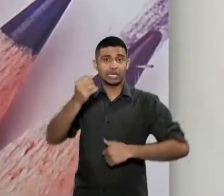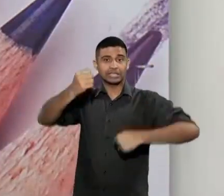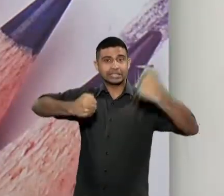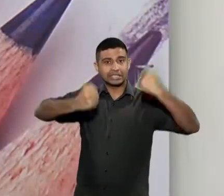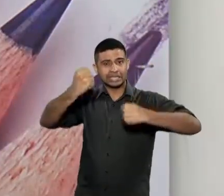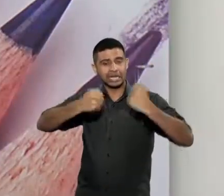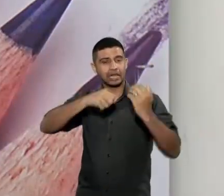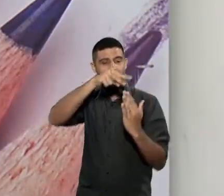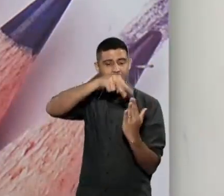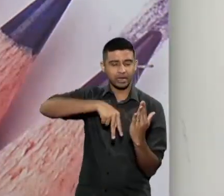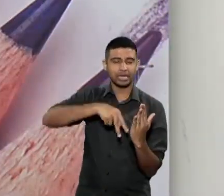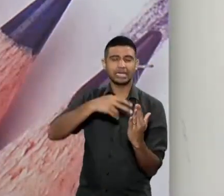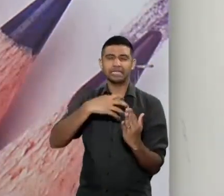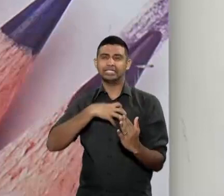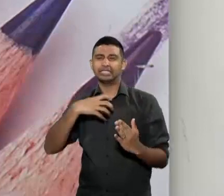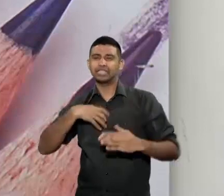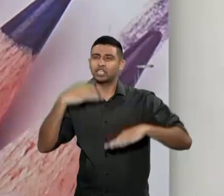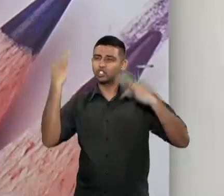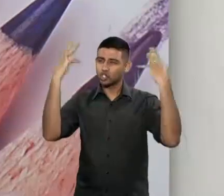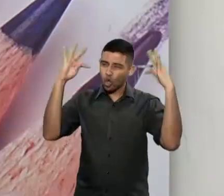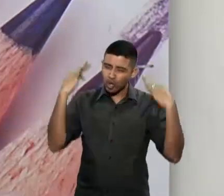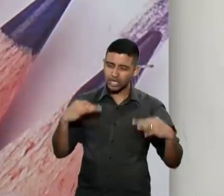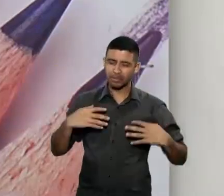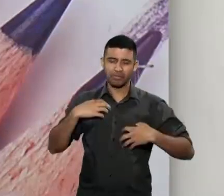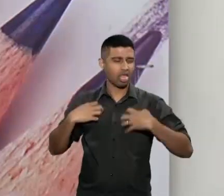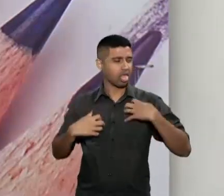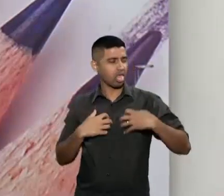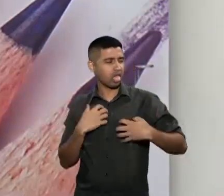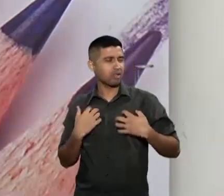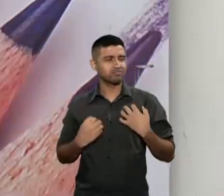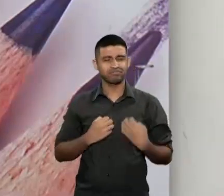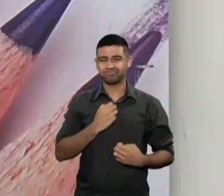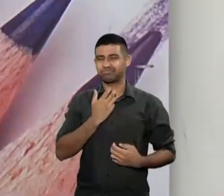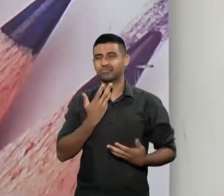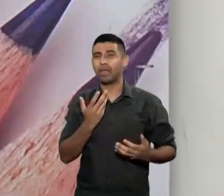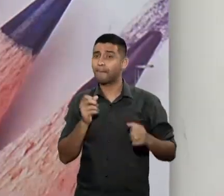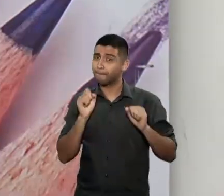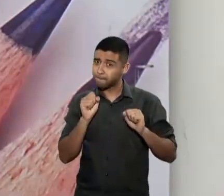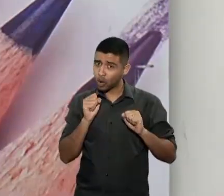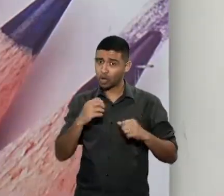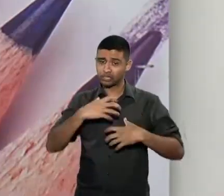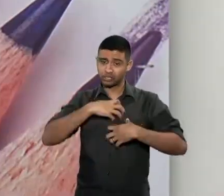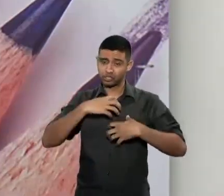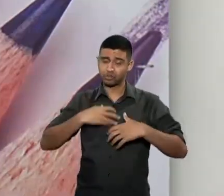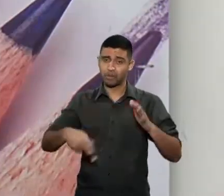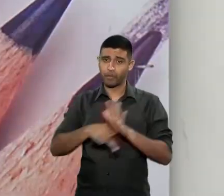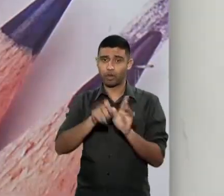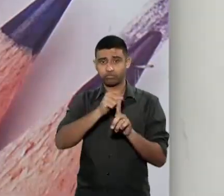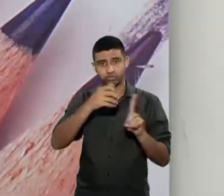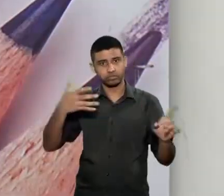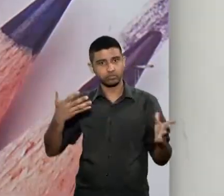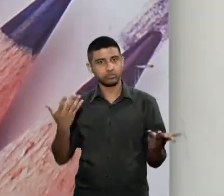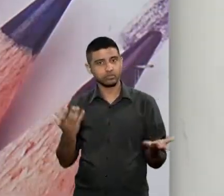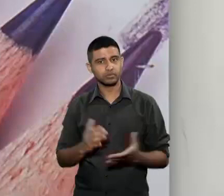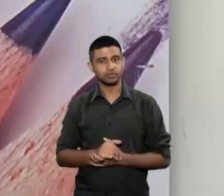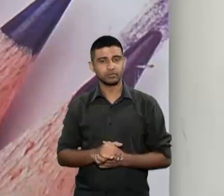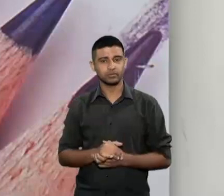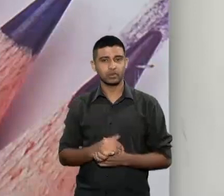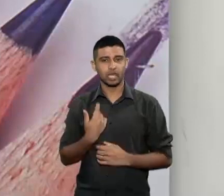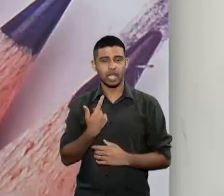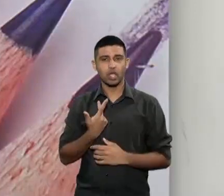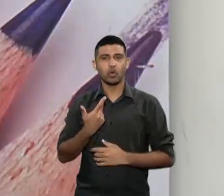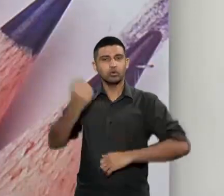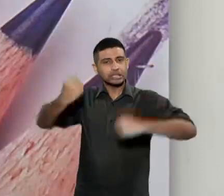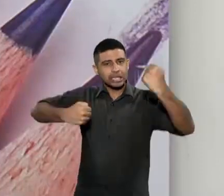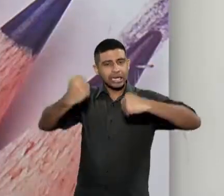trânsito e sente dor de cabeça, enjoo, essas coisas, pode ser um sintoma da síndrome. E eu tenho nunca consegui